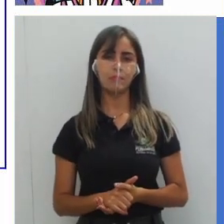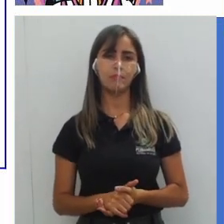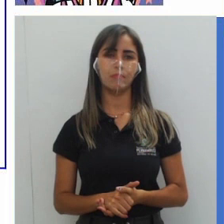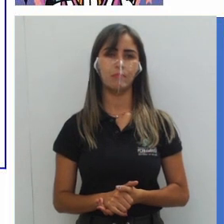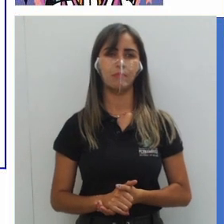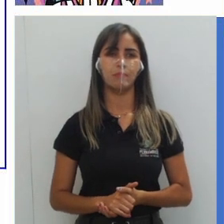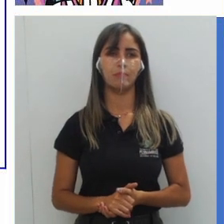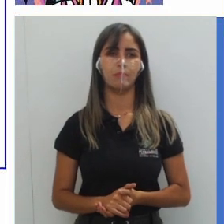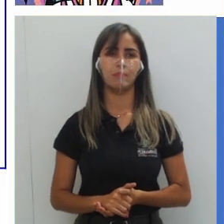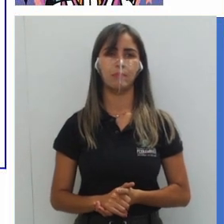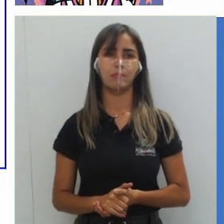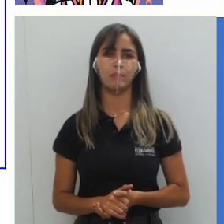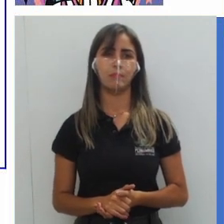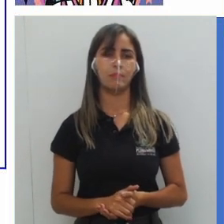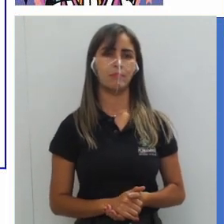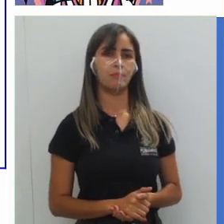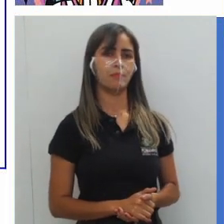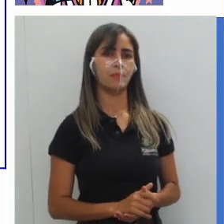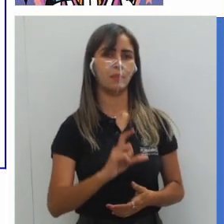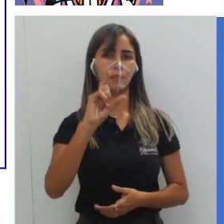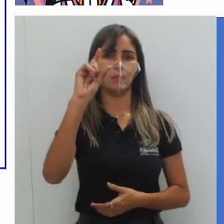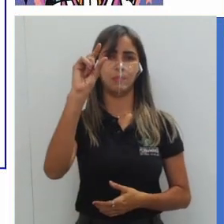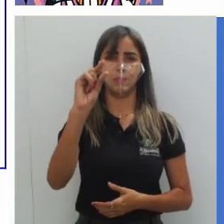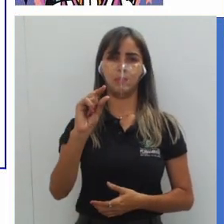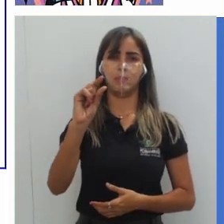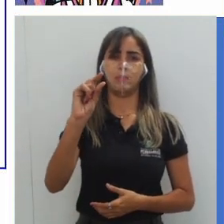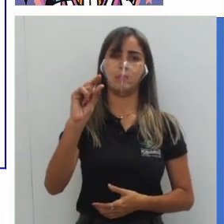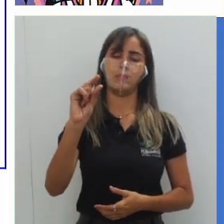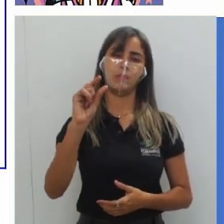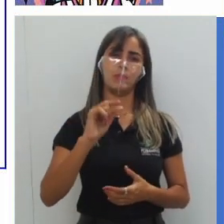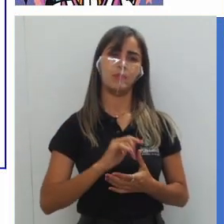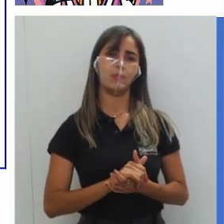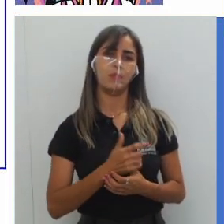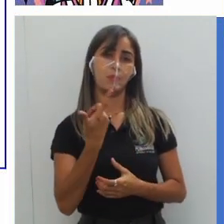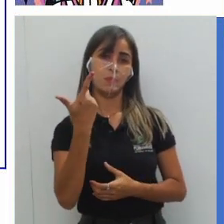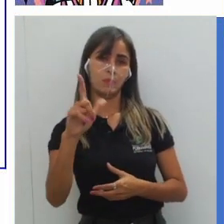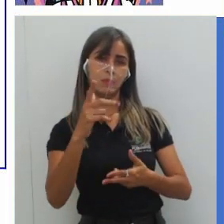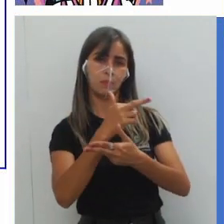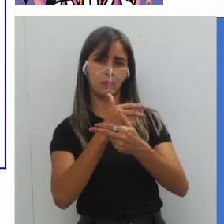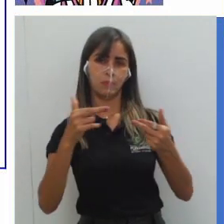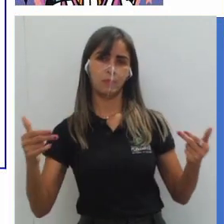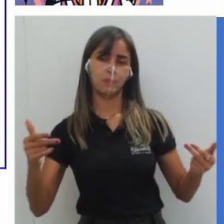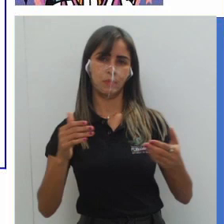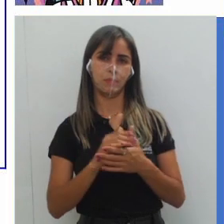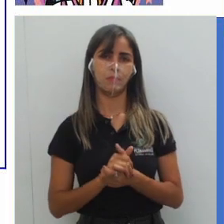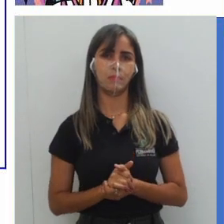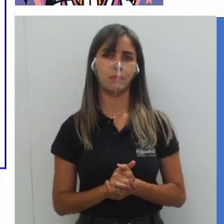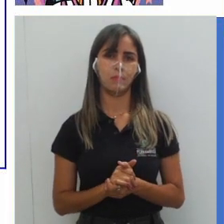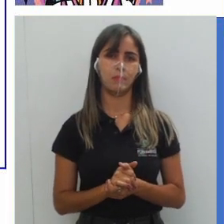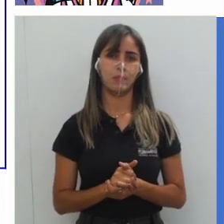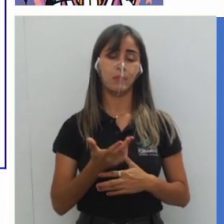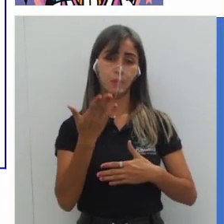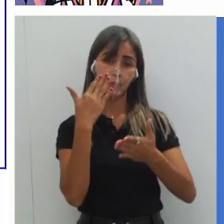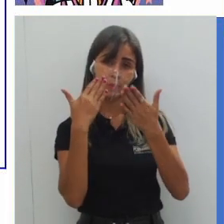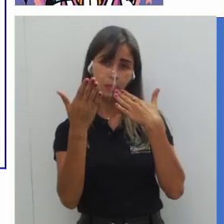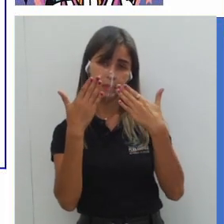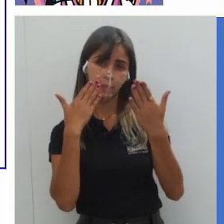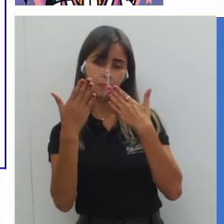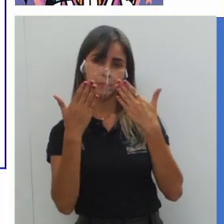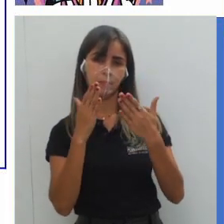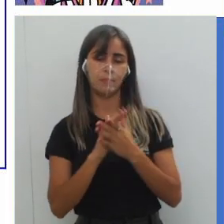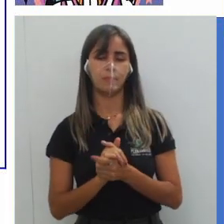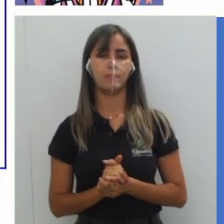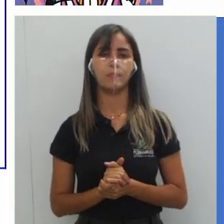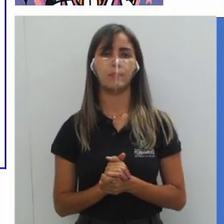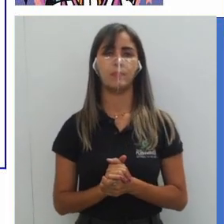aí smaller, se é algo menor que alguma outra coisa, esse